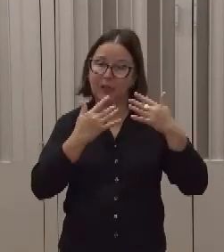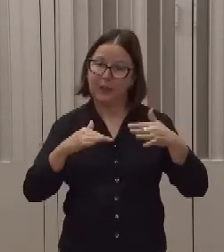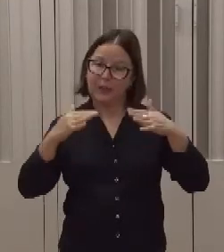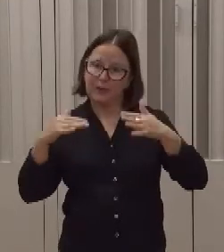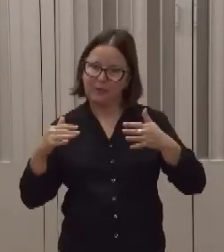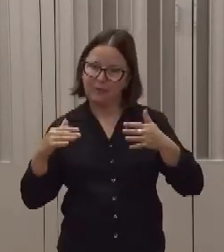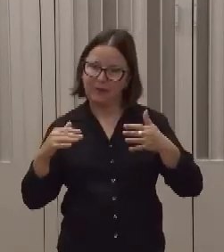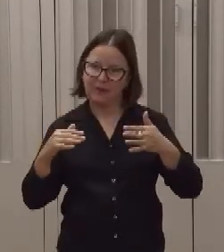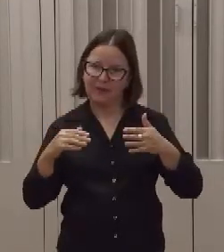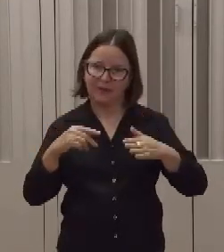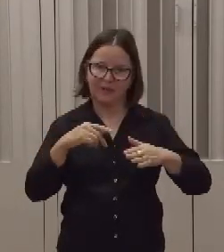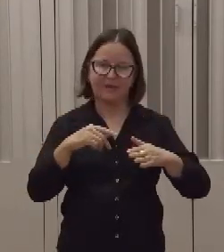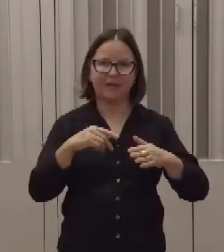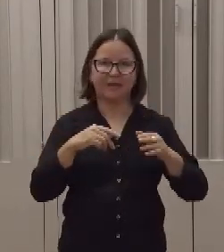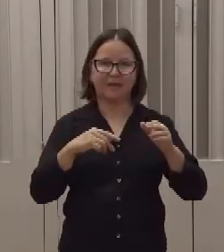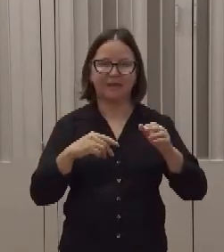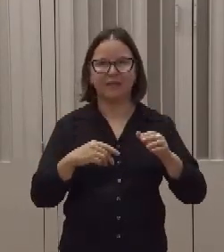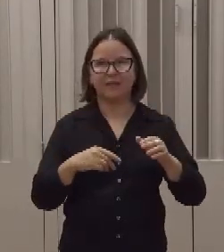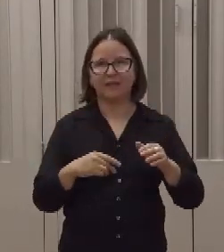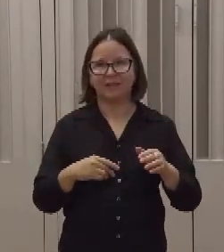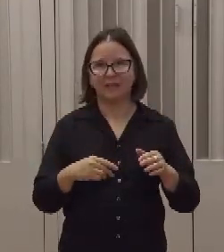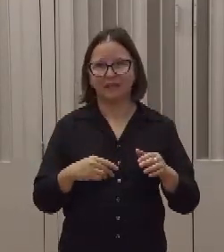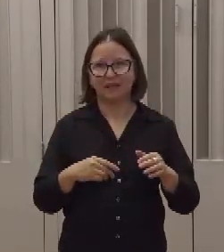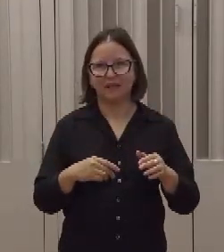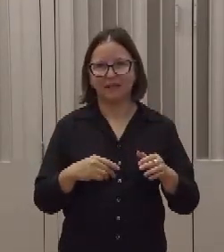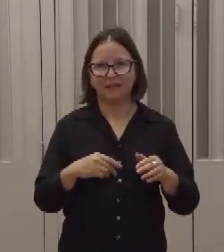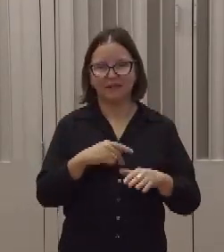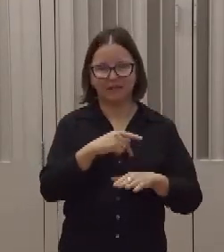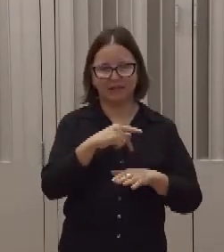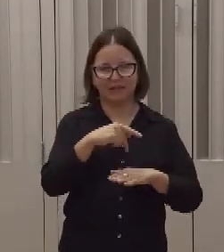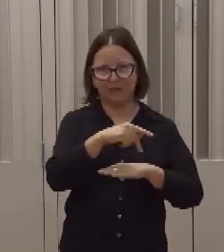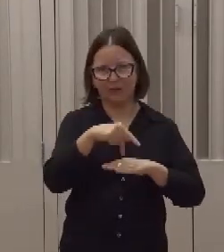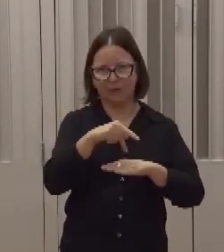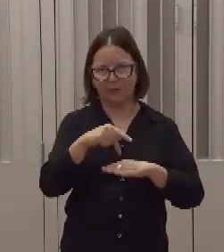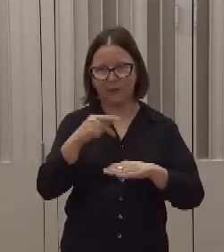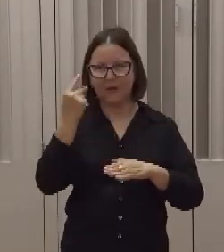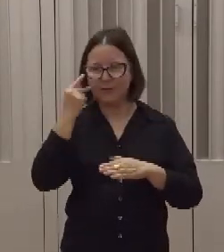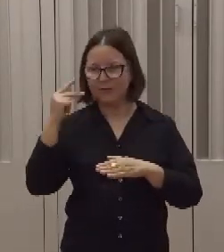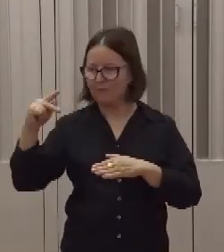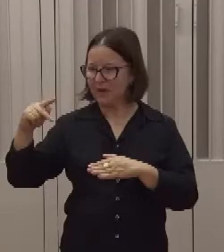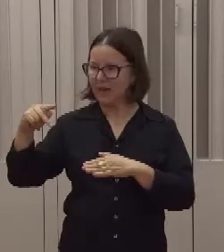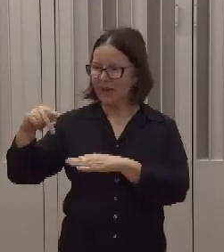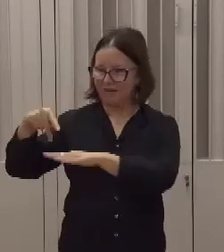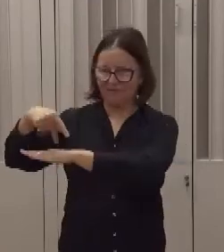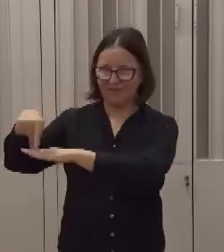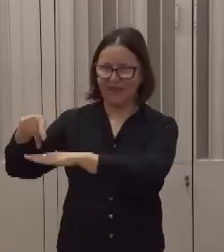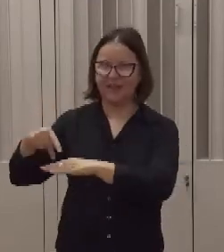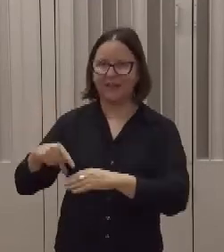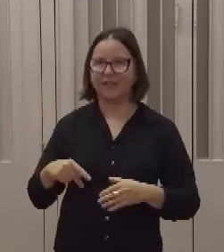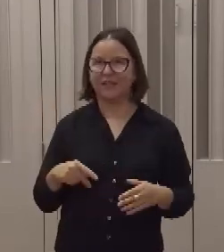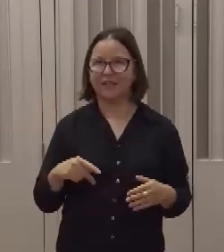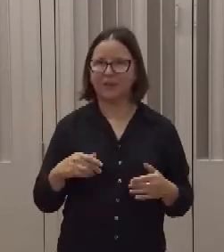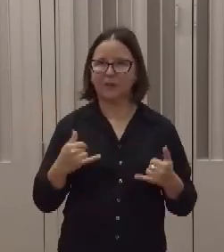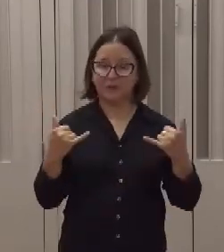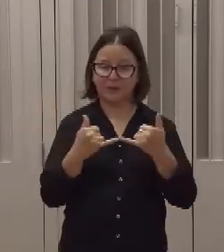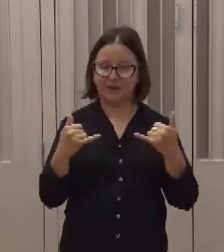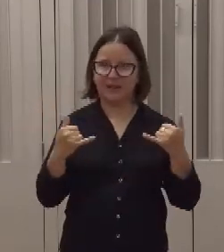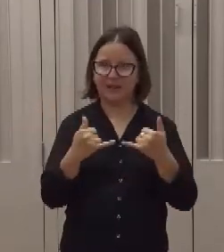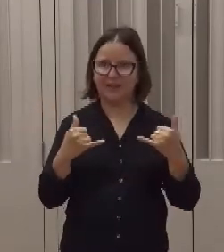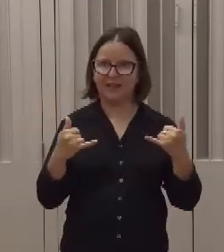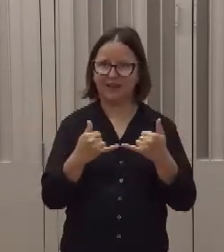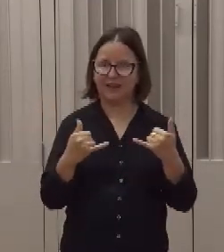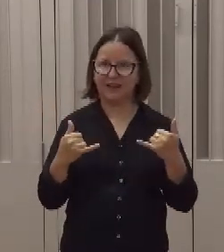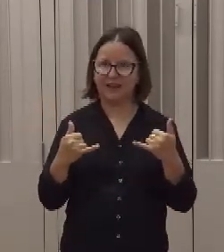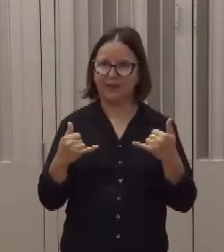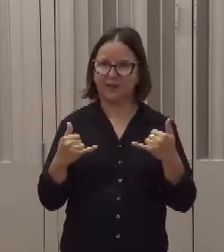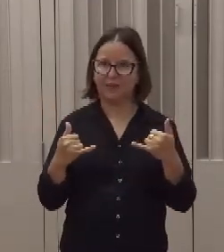Esse cabo que eles construíram era um cabo de um conjunto de cobre. Eram vários cabos que formavam um cabo